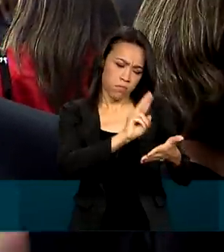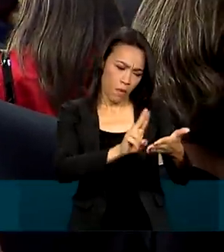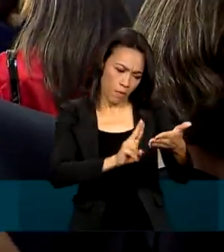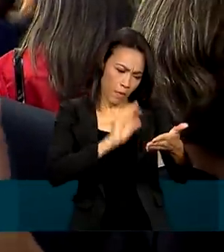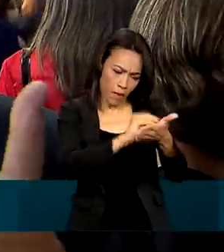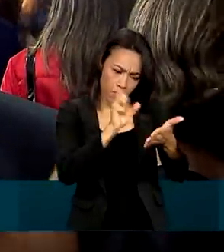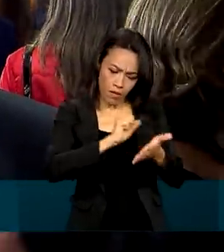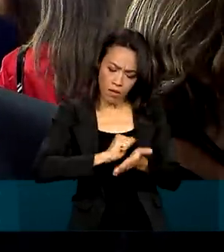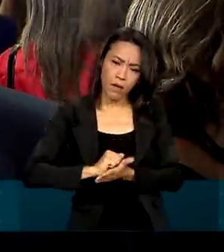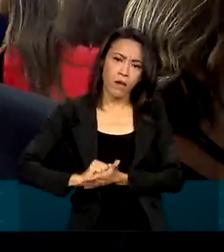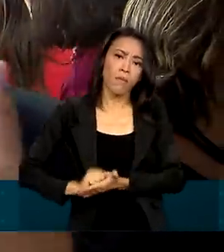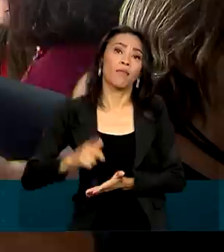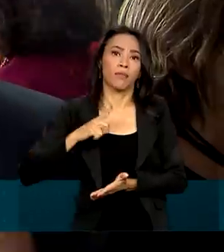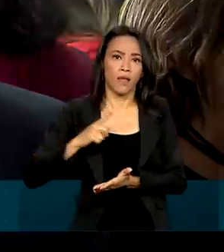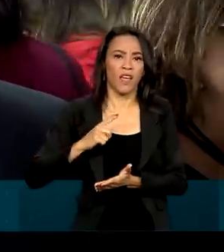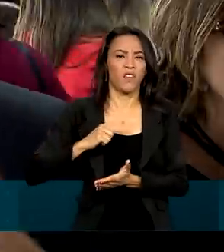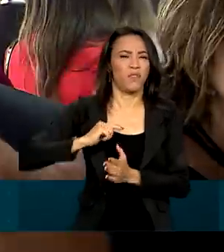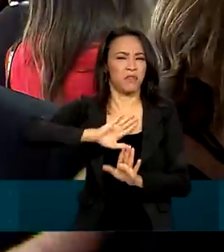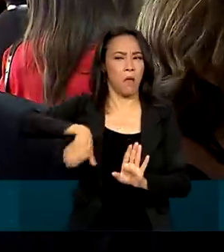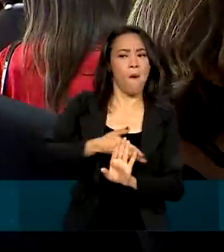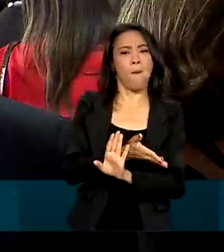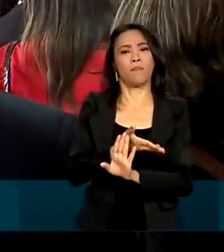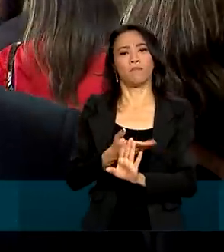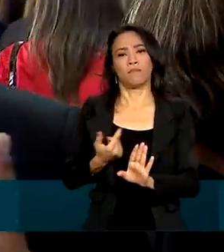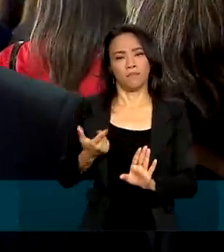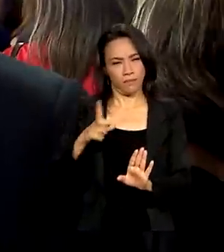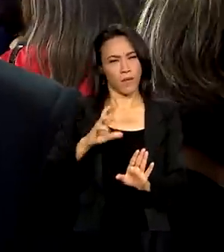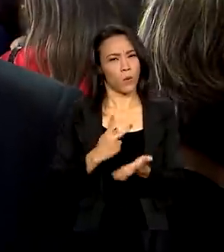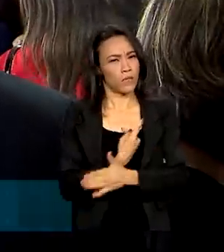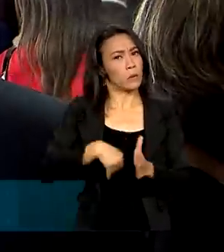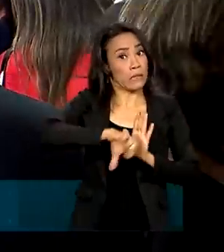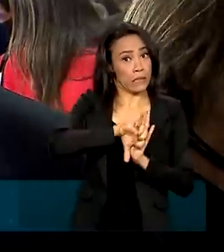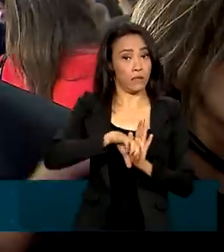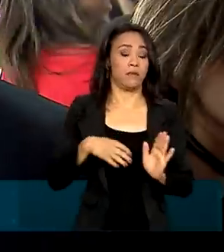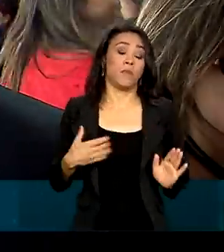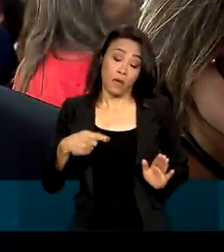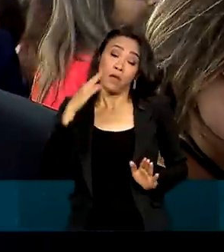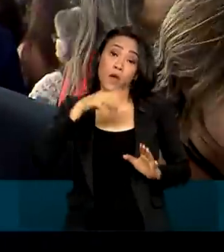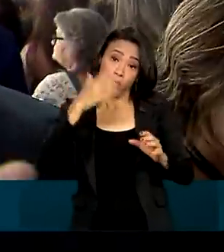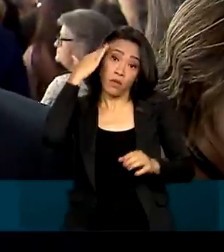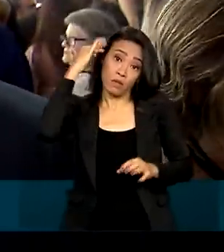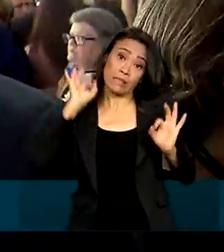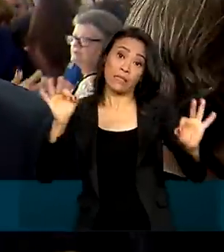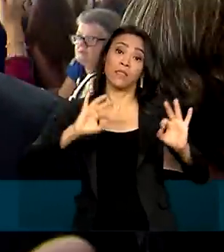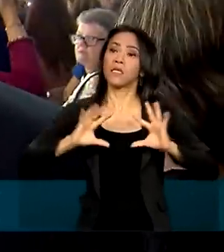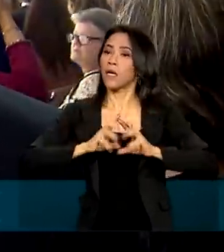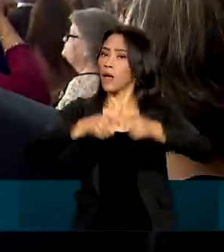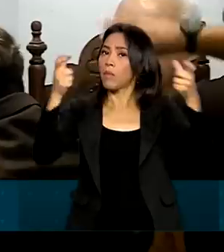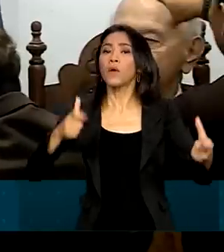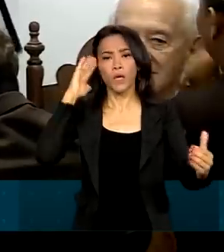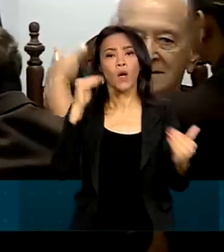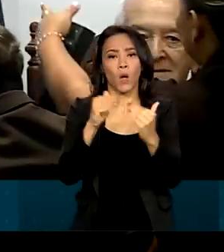infelizmente houve muita fraude crimes desvios e eu tenho certeza que todo mundo é a favor da Justiça da Segurança